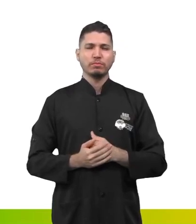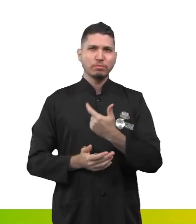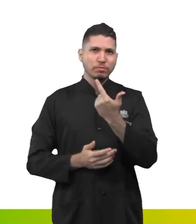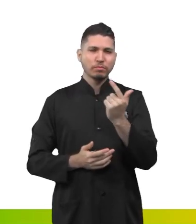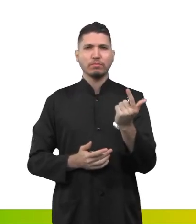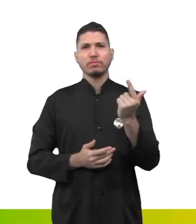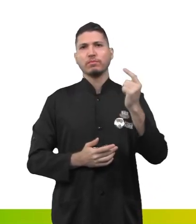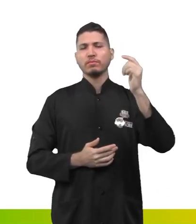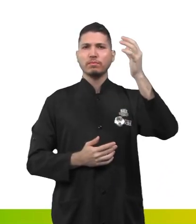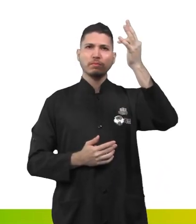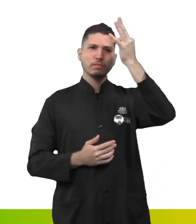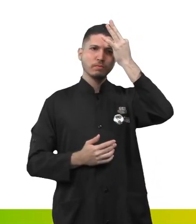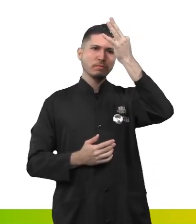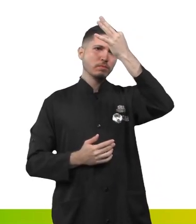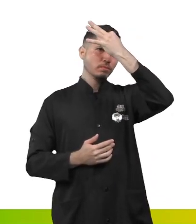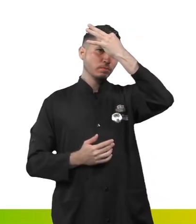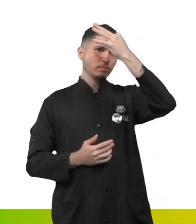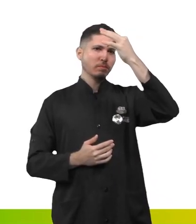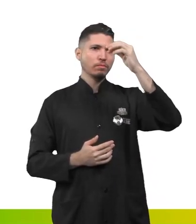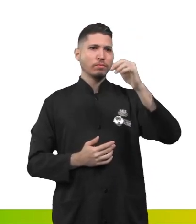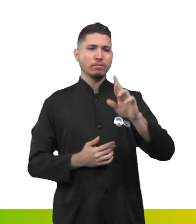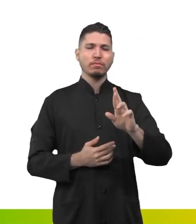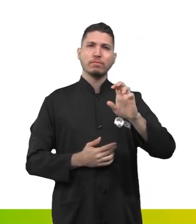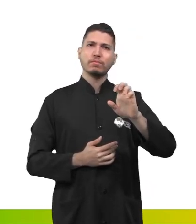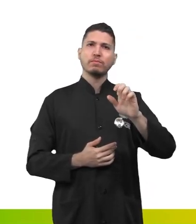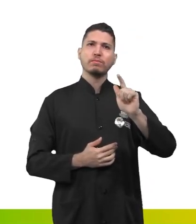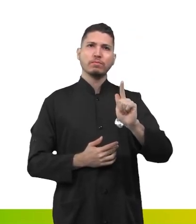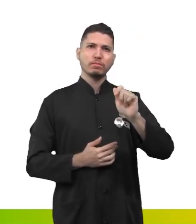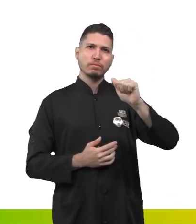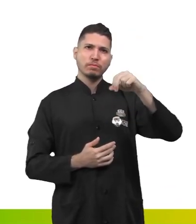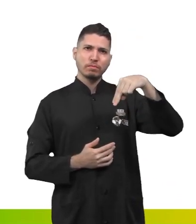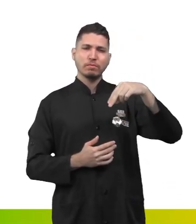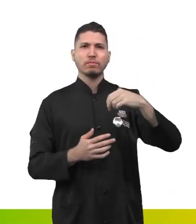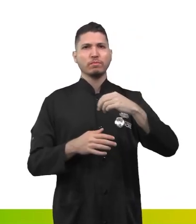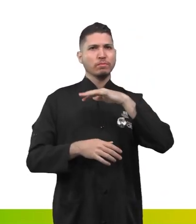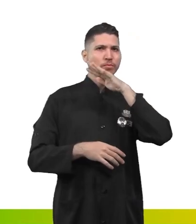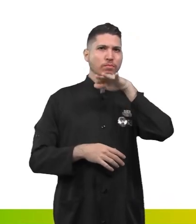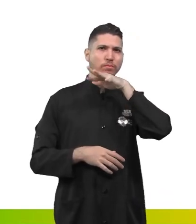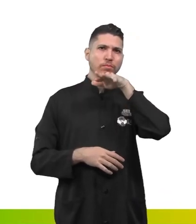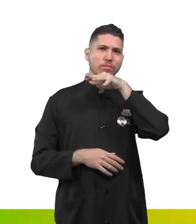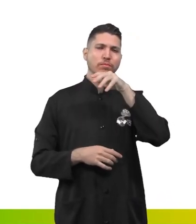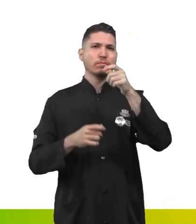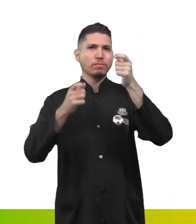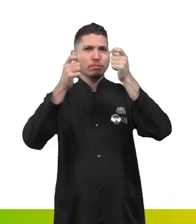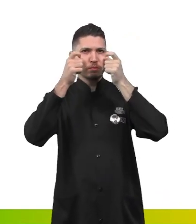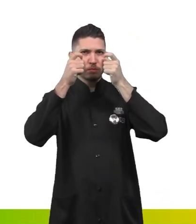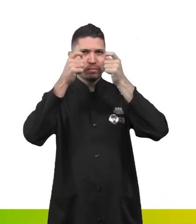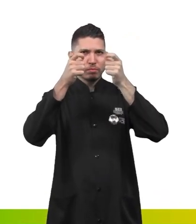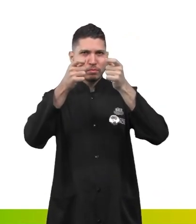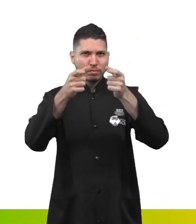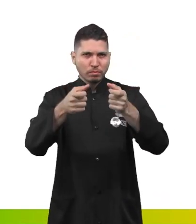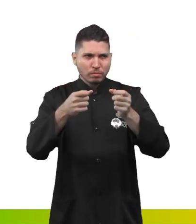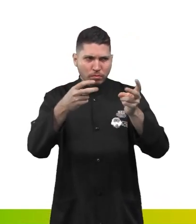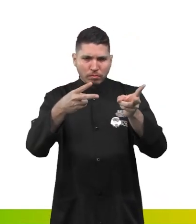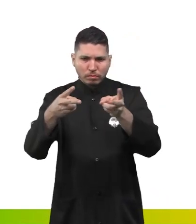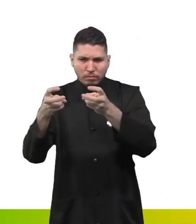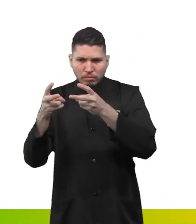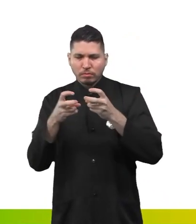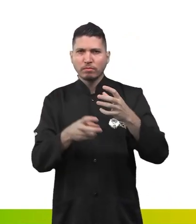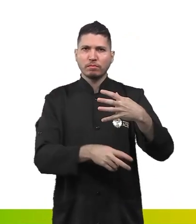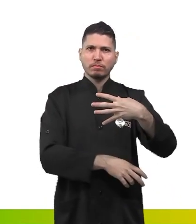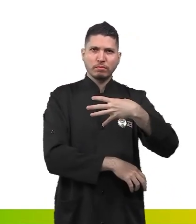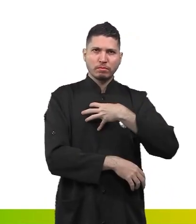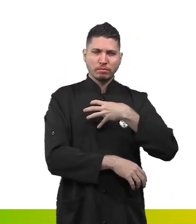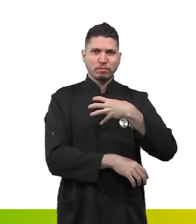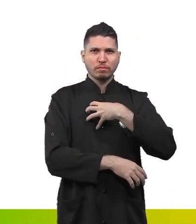filósofo, Tom Hagen, ele diz o seguinte: os animais têm interesses, percepções e sentimentos